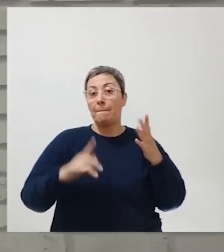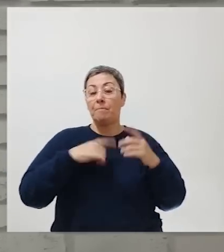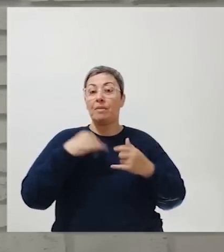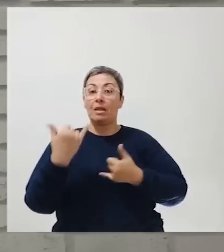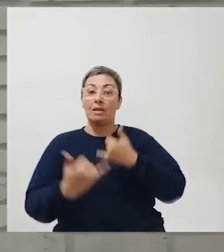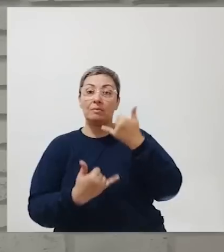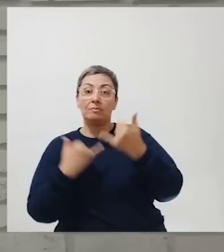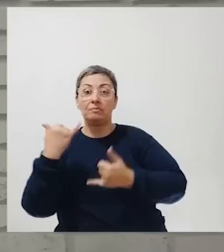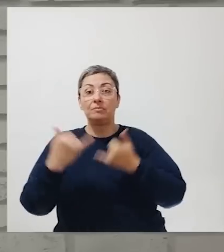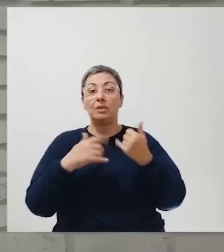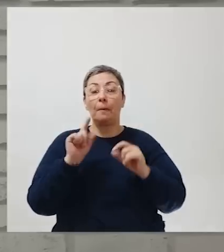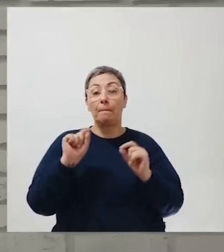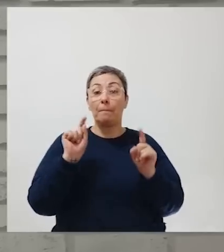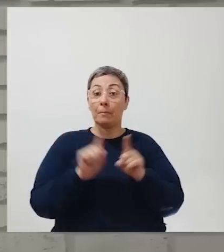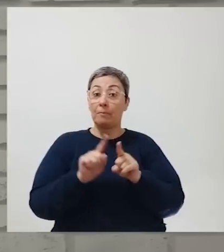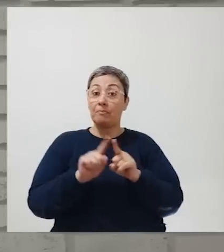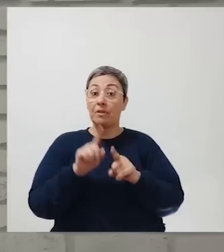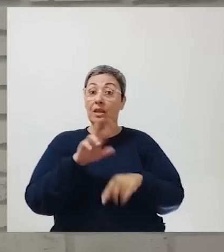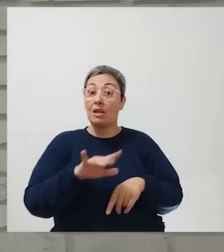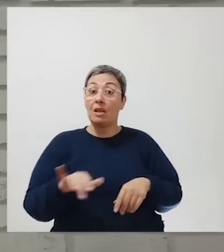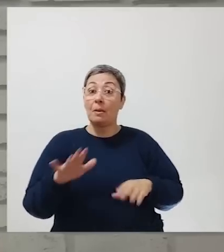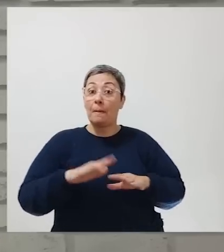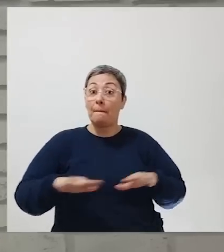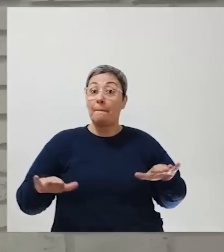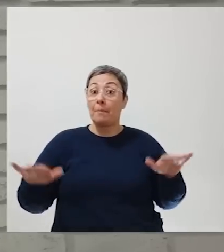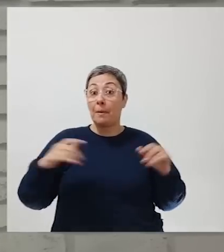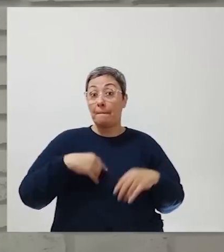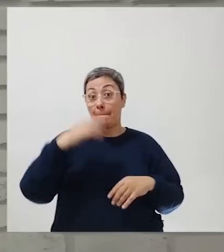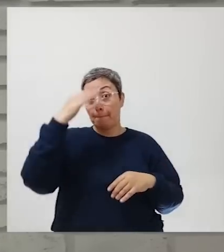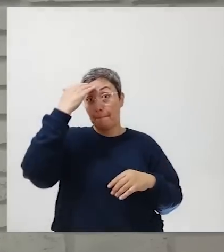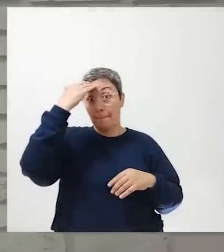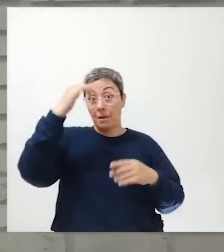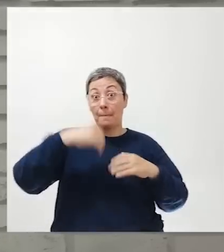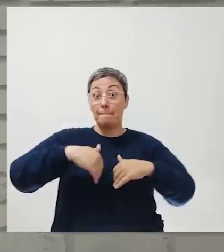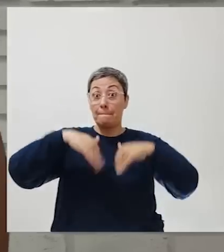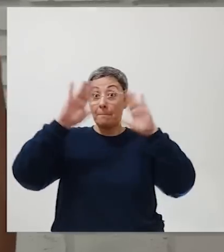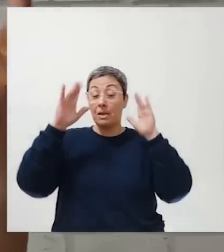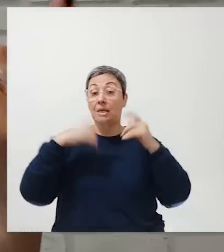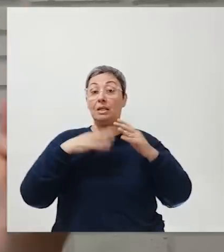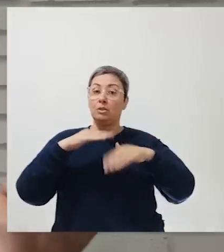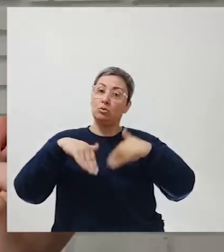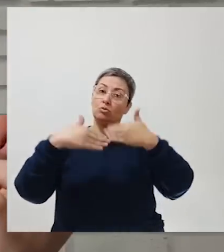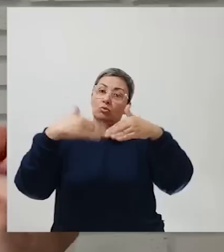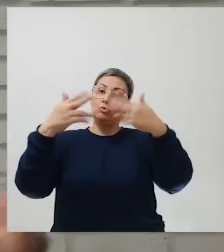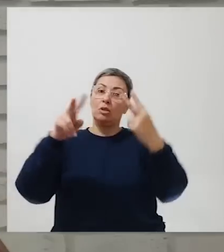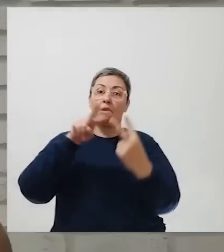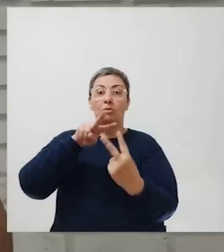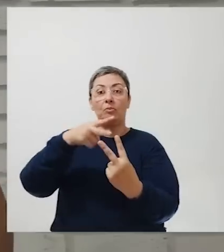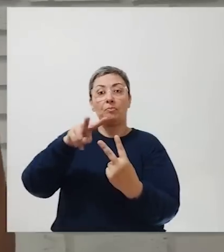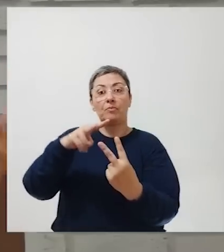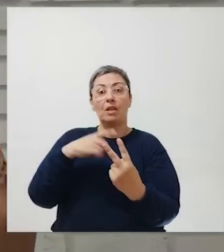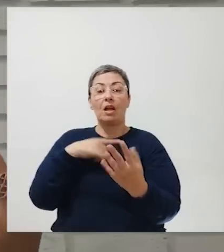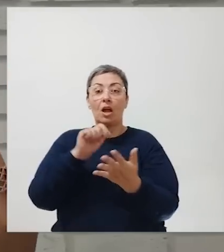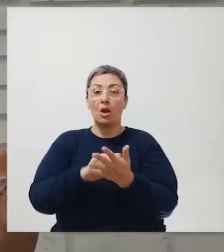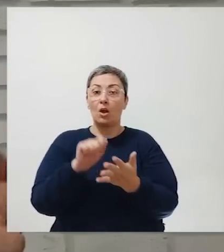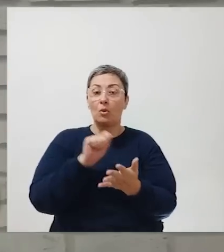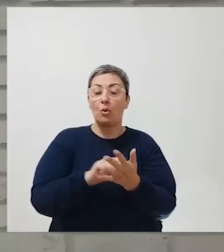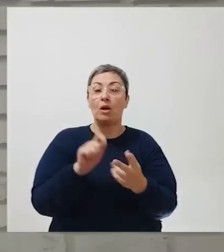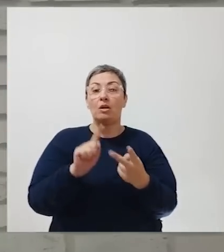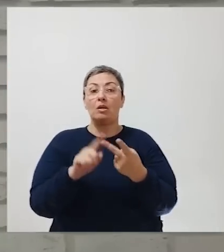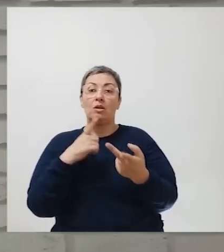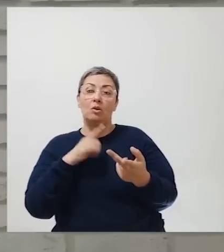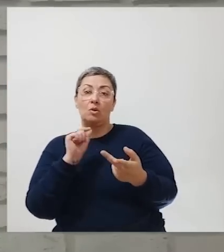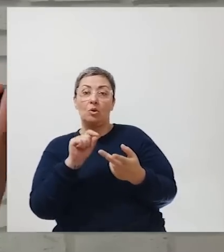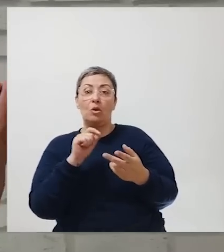atividades, brincadeiras que fazem a criança pensar e ir avançando em suas hipóteses em relação à escrita,